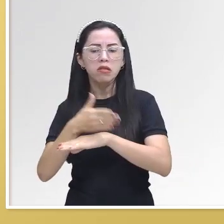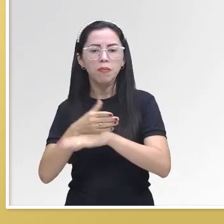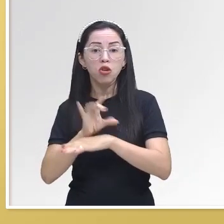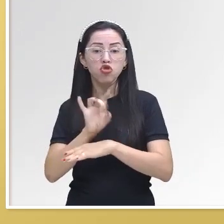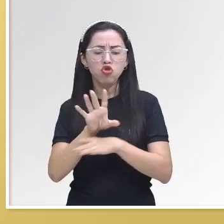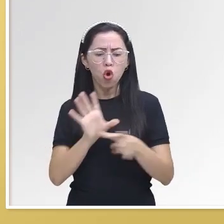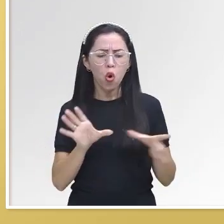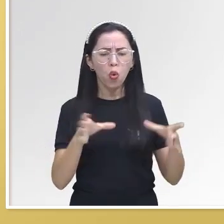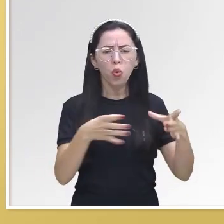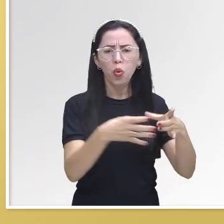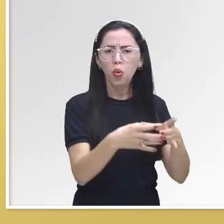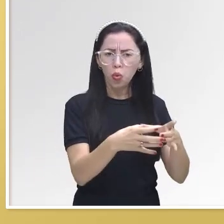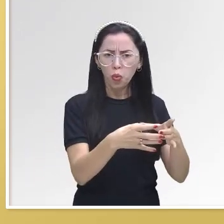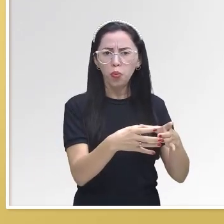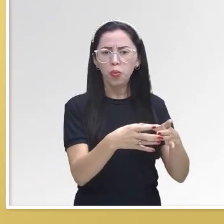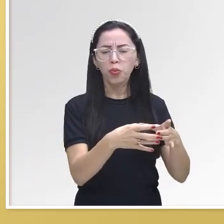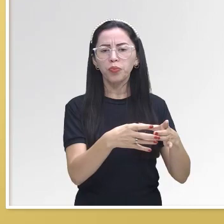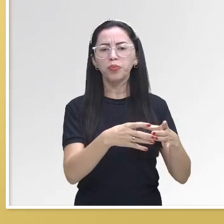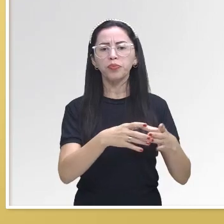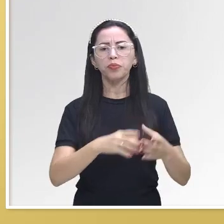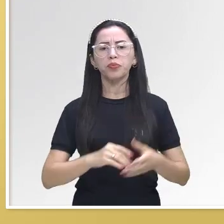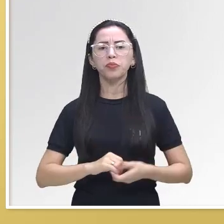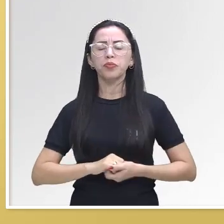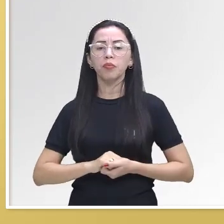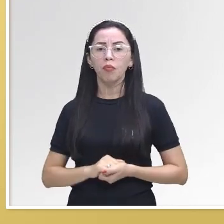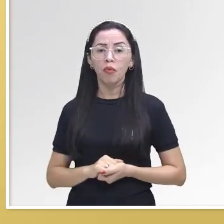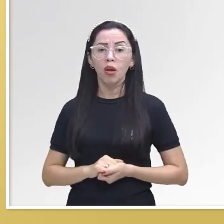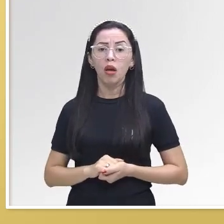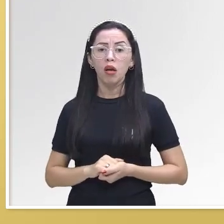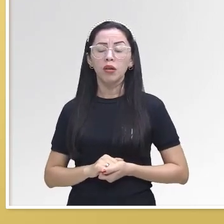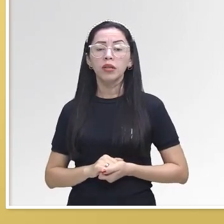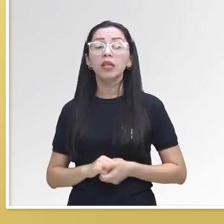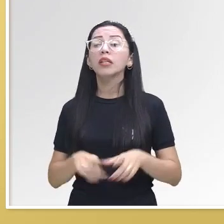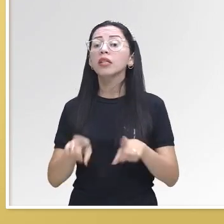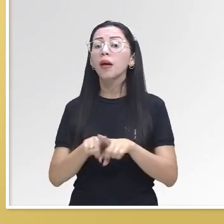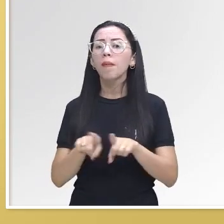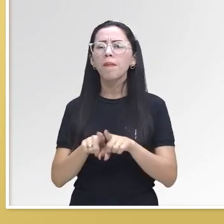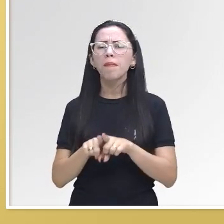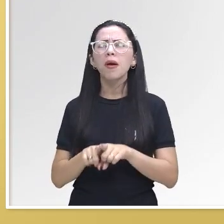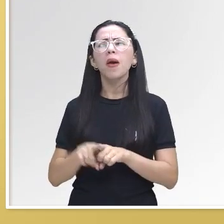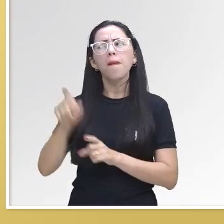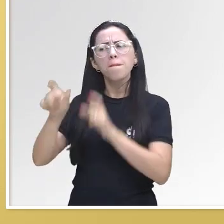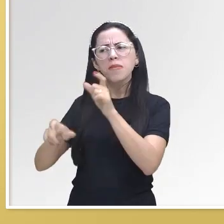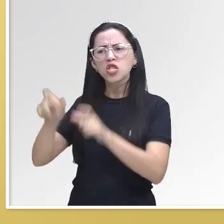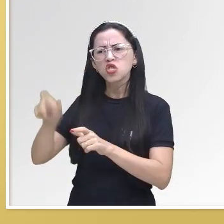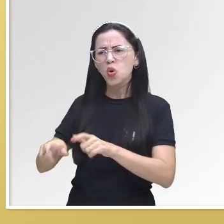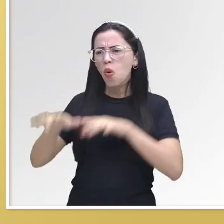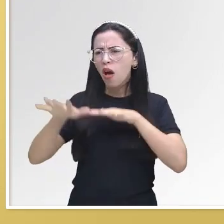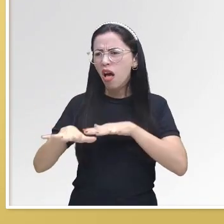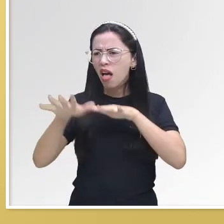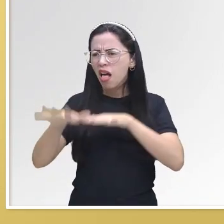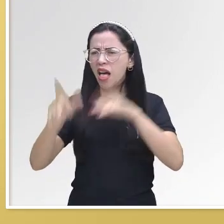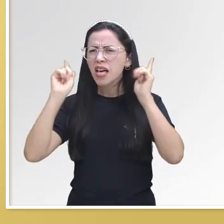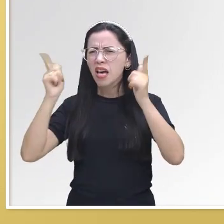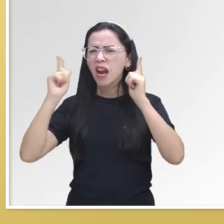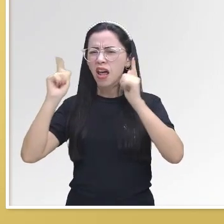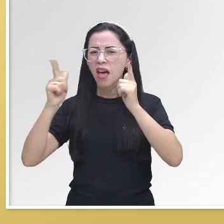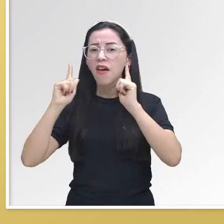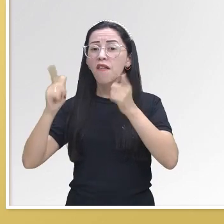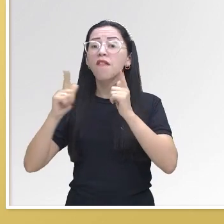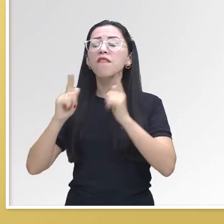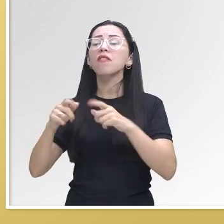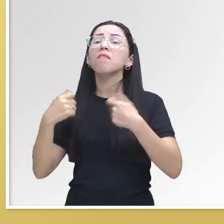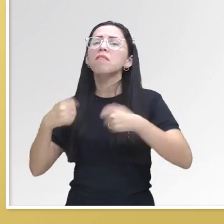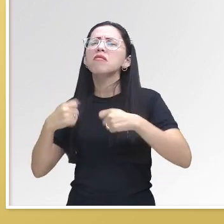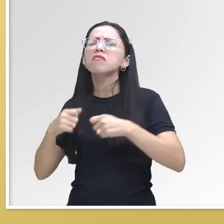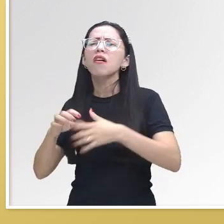práticas oligárquicas coronelísticas. Em repressão, greves operárias, cangaço e a crença de que era preciso um líder